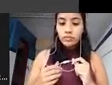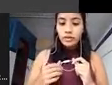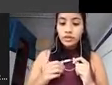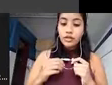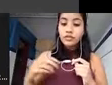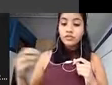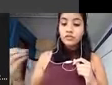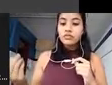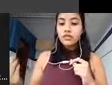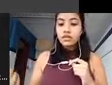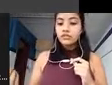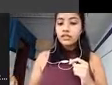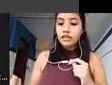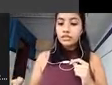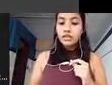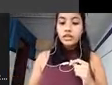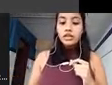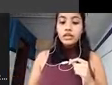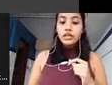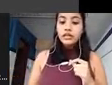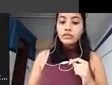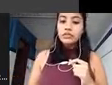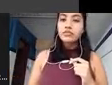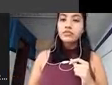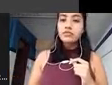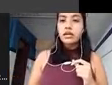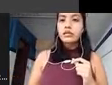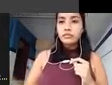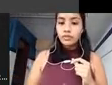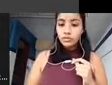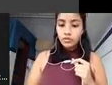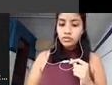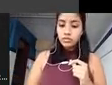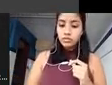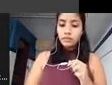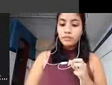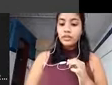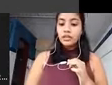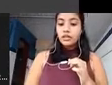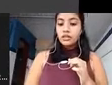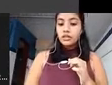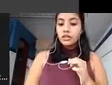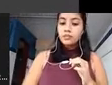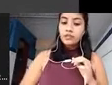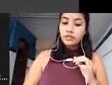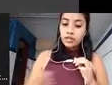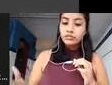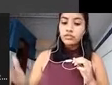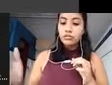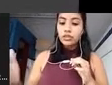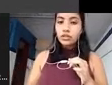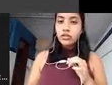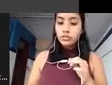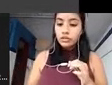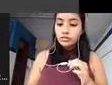esgoto, para as mais de 900 unidades ofertadas e regularização fundiária para os moradores. Desse